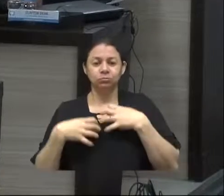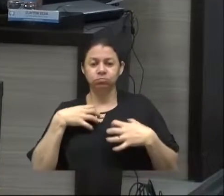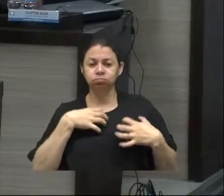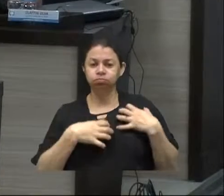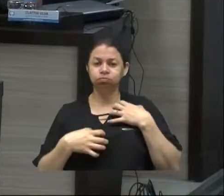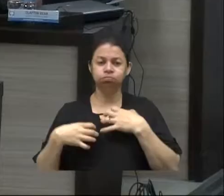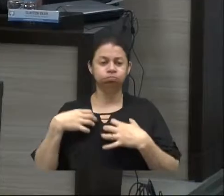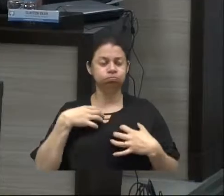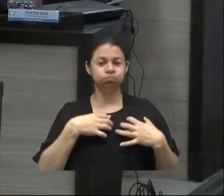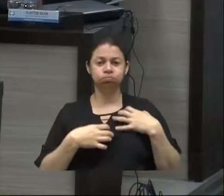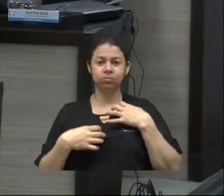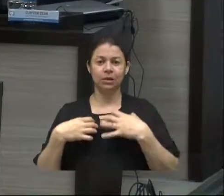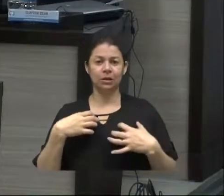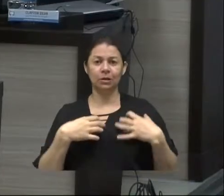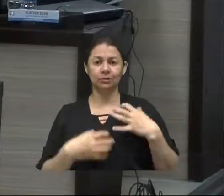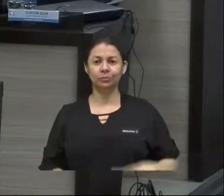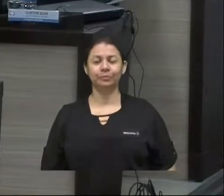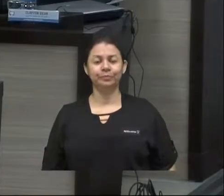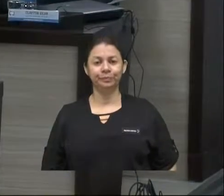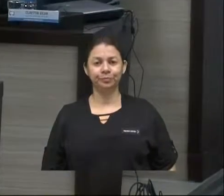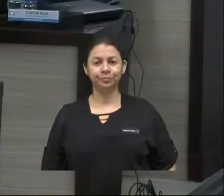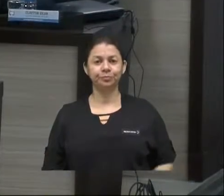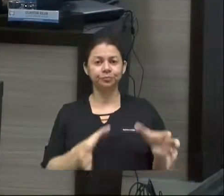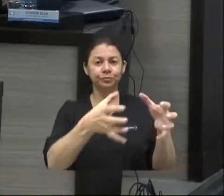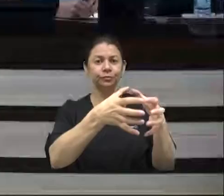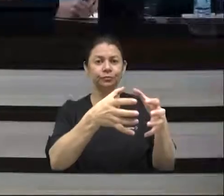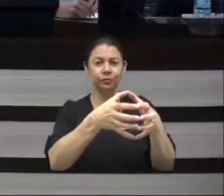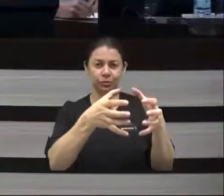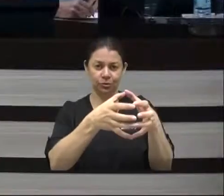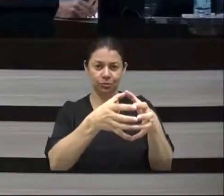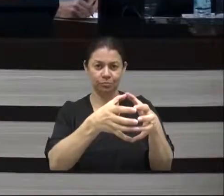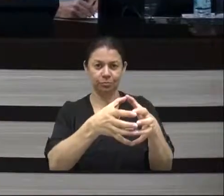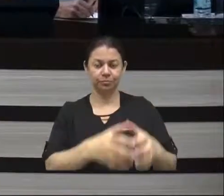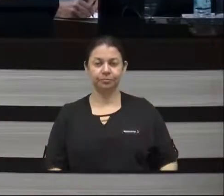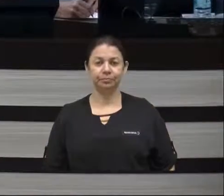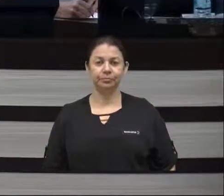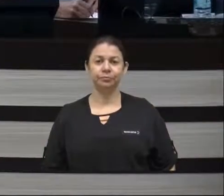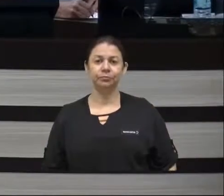averiguados. Então, meu voto vai para a chapa do Newton Santos.